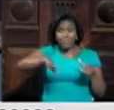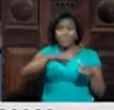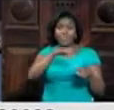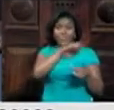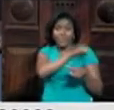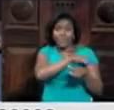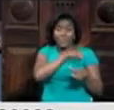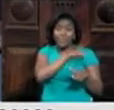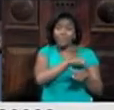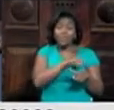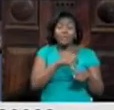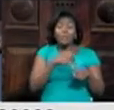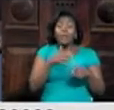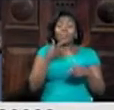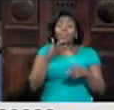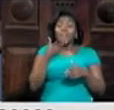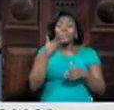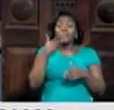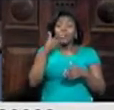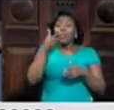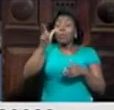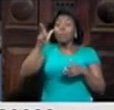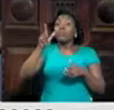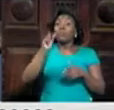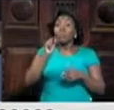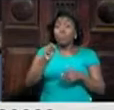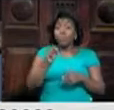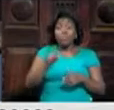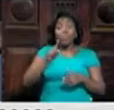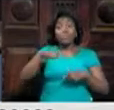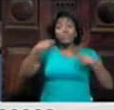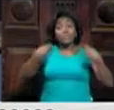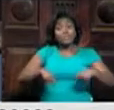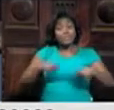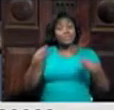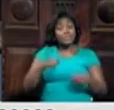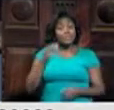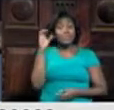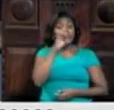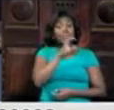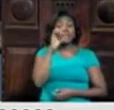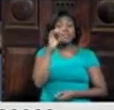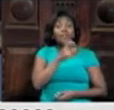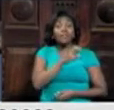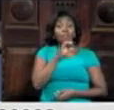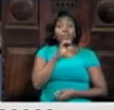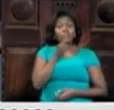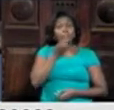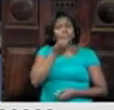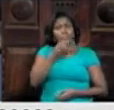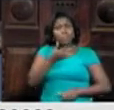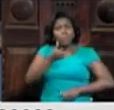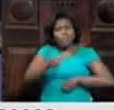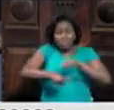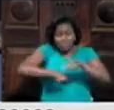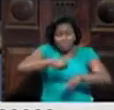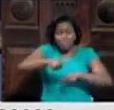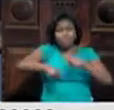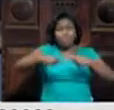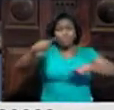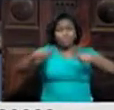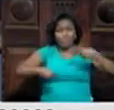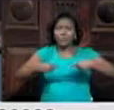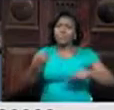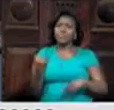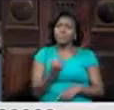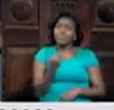mas hoje eu quero falar de algo mais geral, que é a necessidade urgente de uma boa reforma política. A